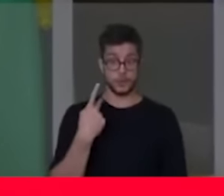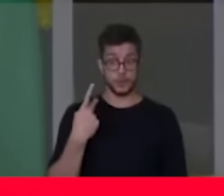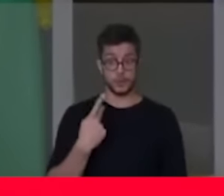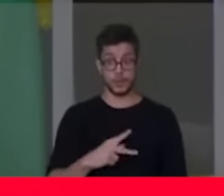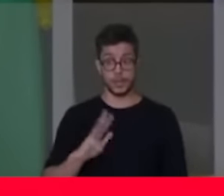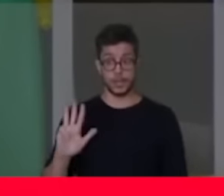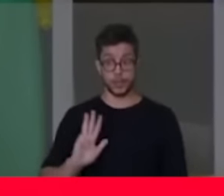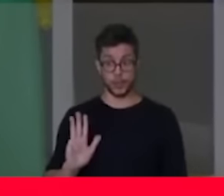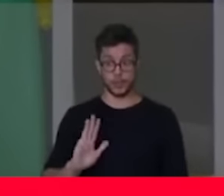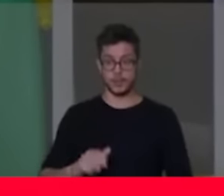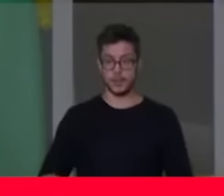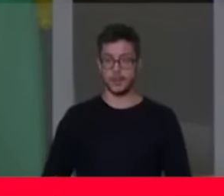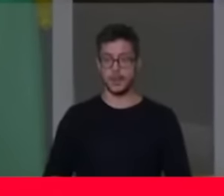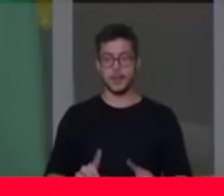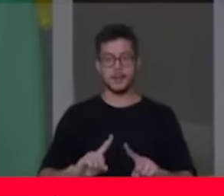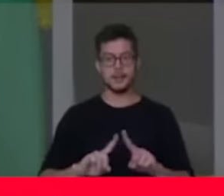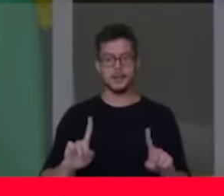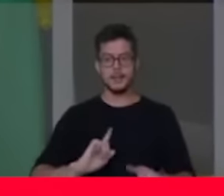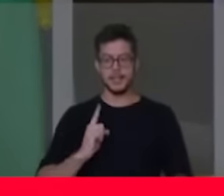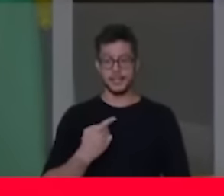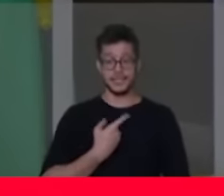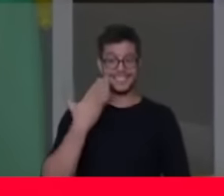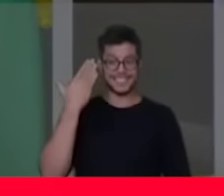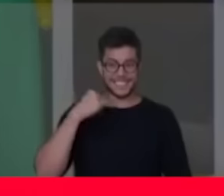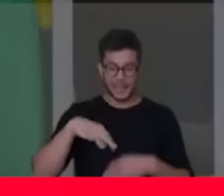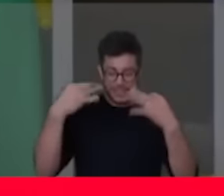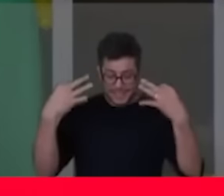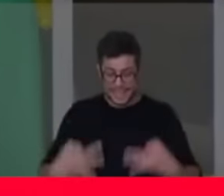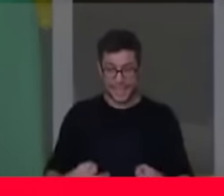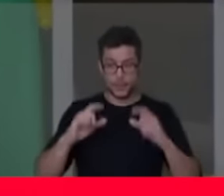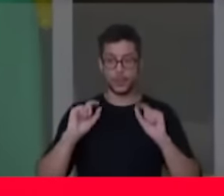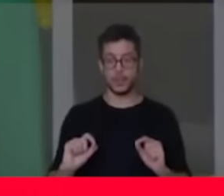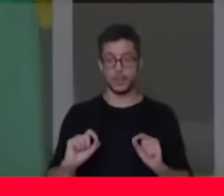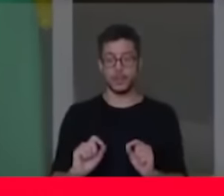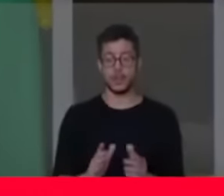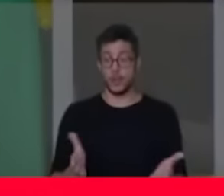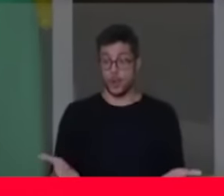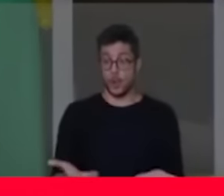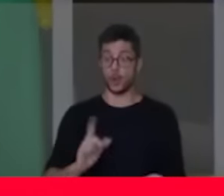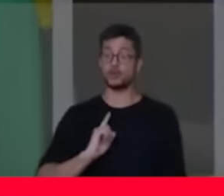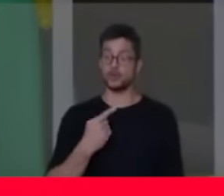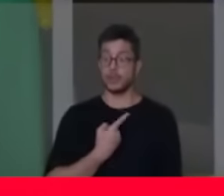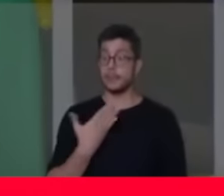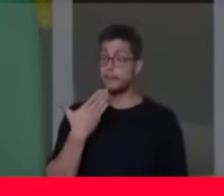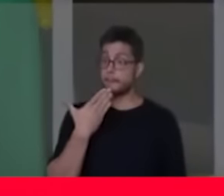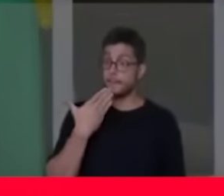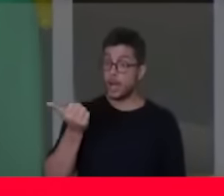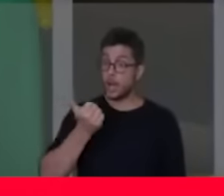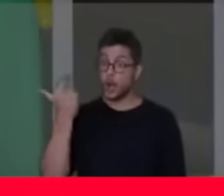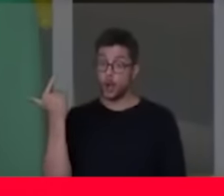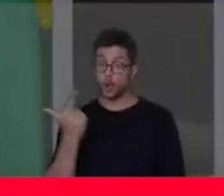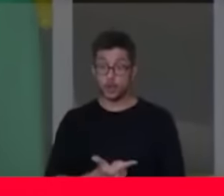convicção nesse desgoverno é que hoje nós estamos muito melhor do que estaremos amanhã. Lula está